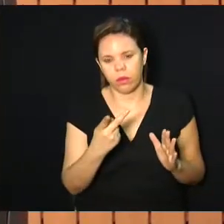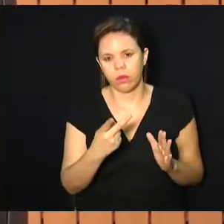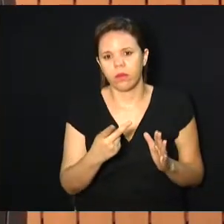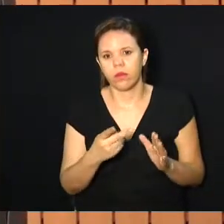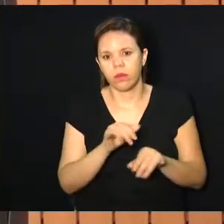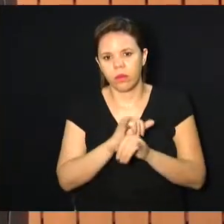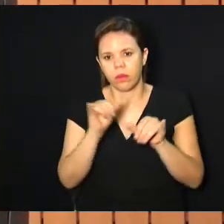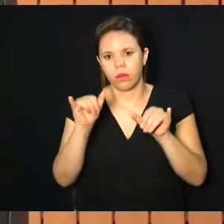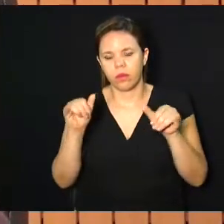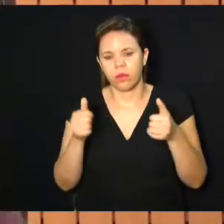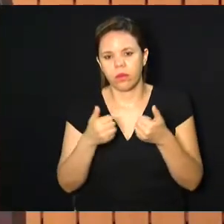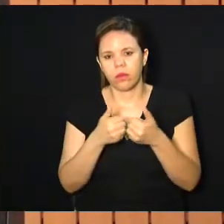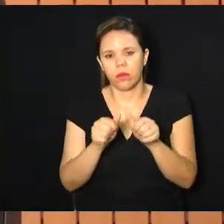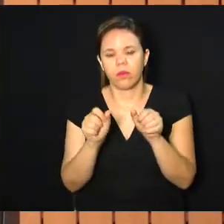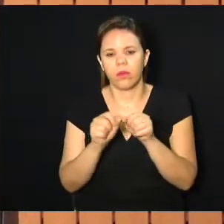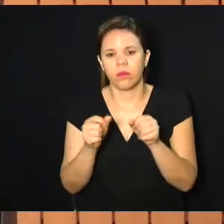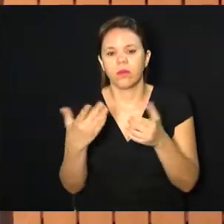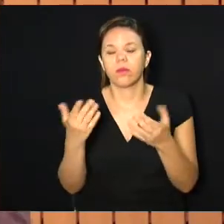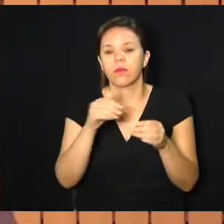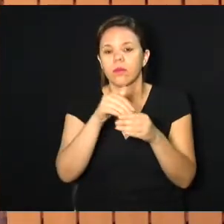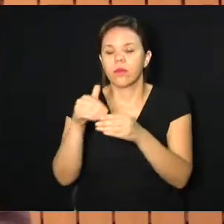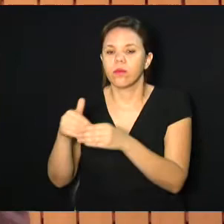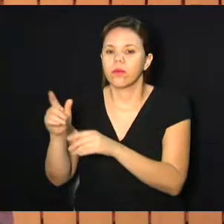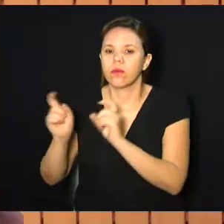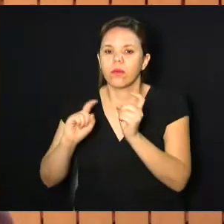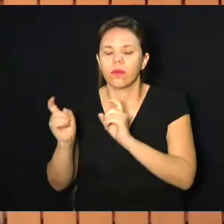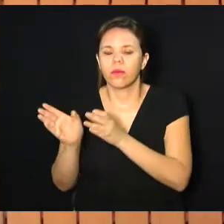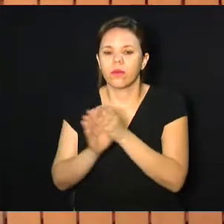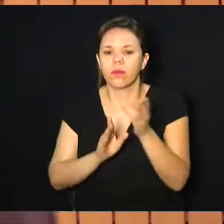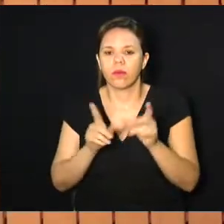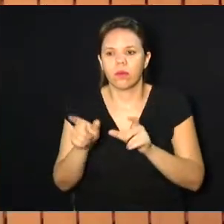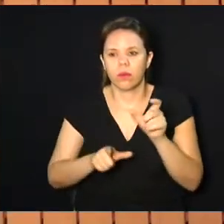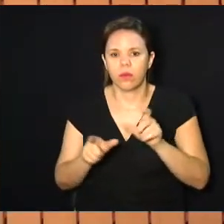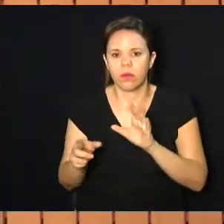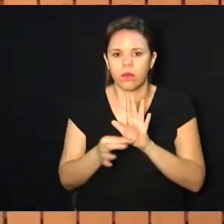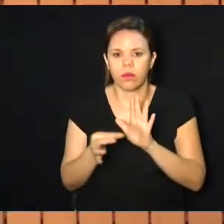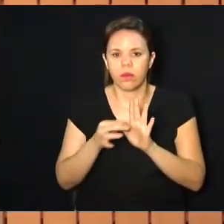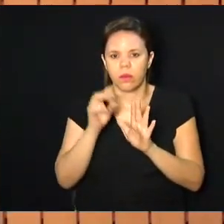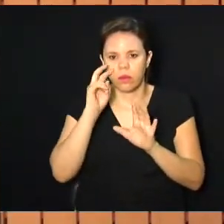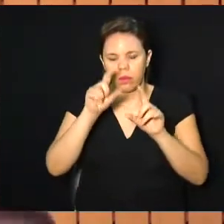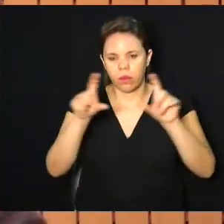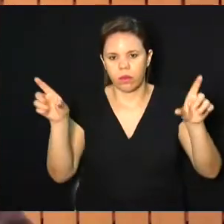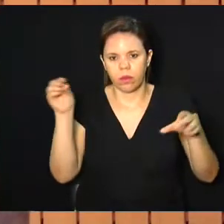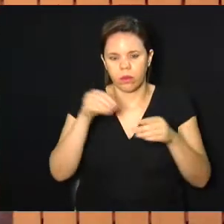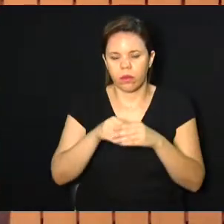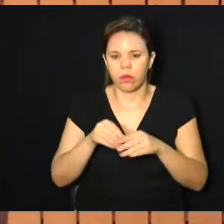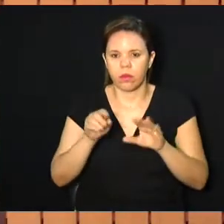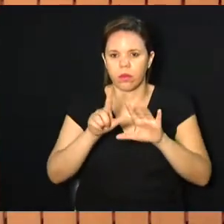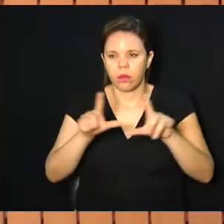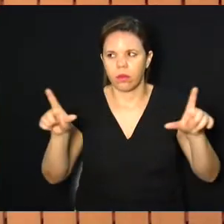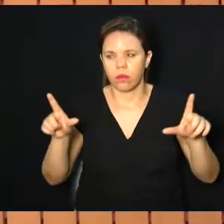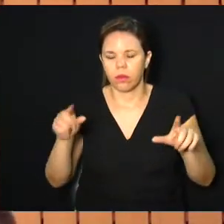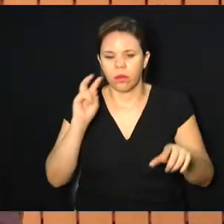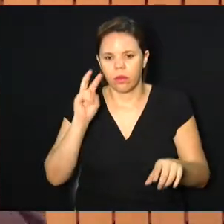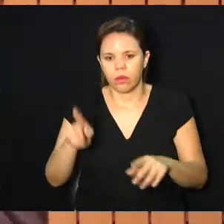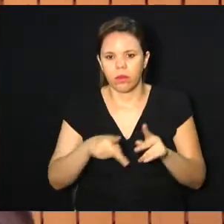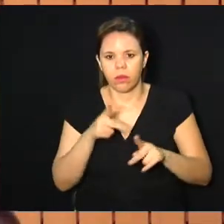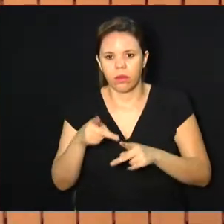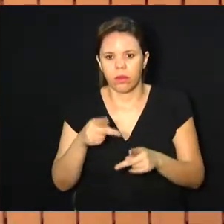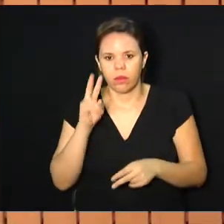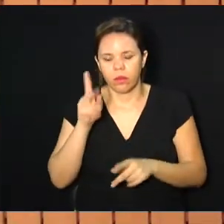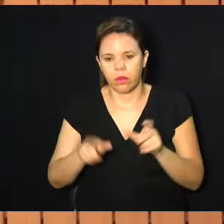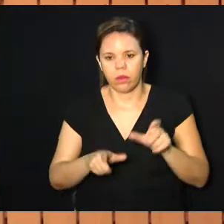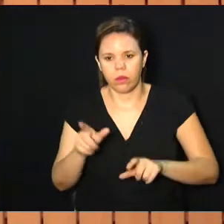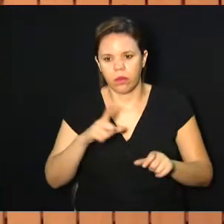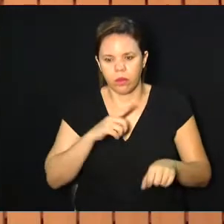nos ônibus, quando vai ter eleição, quando vai ter reunião do conselho, para que os usuários possam ver no painelzinho dentro do ônibus, mesmo impresso ali, para que as pessoas